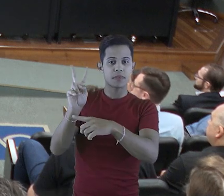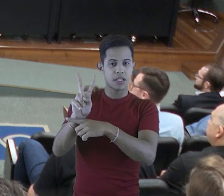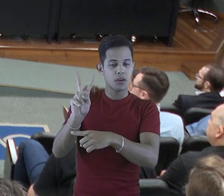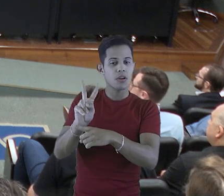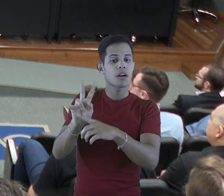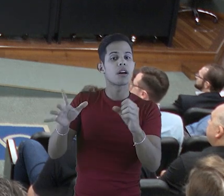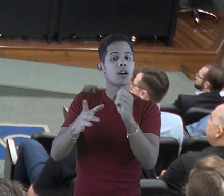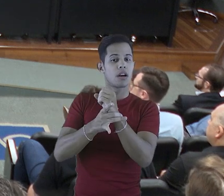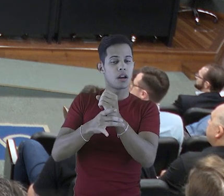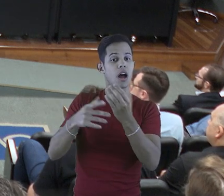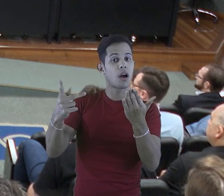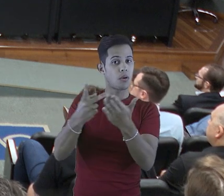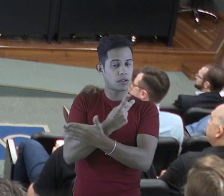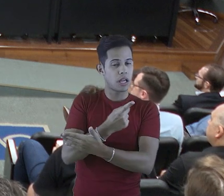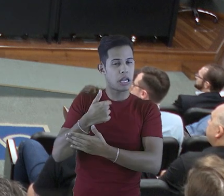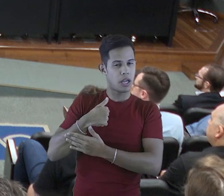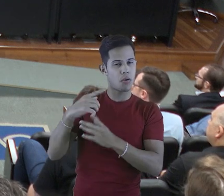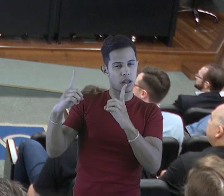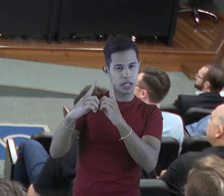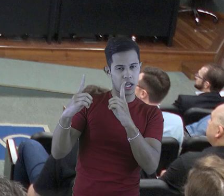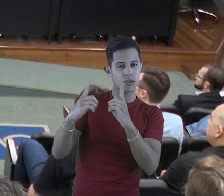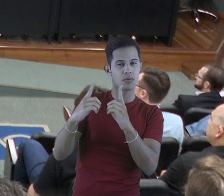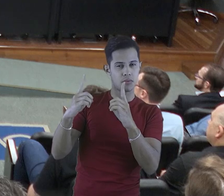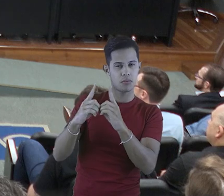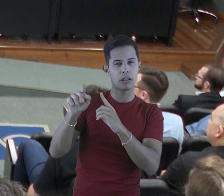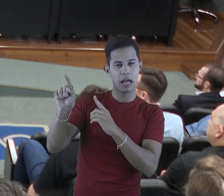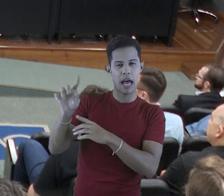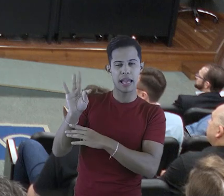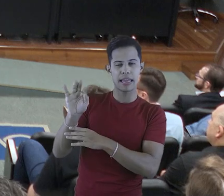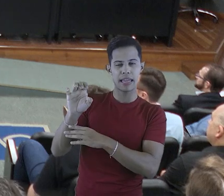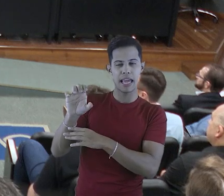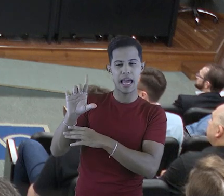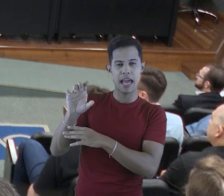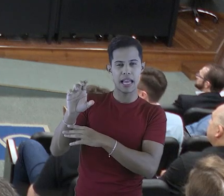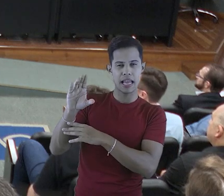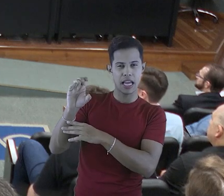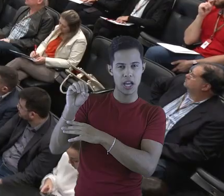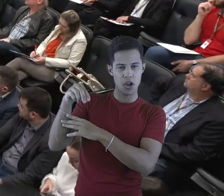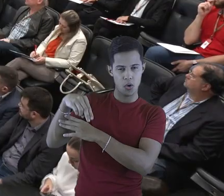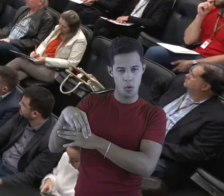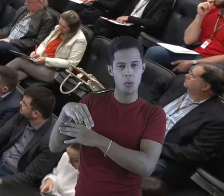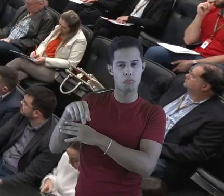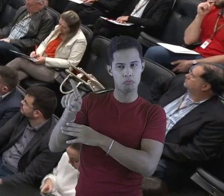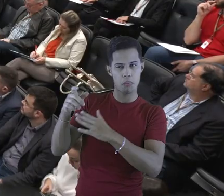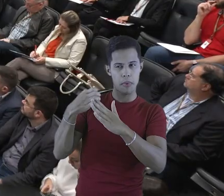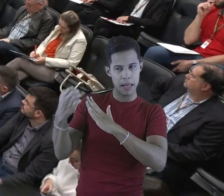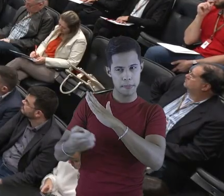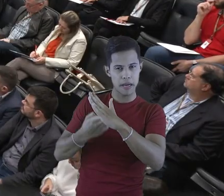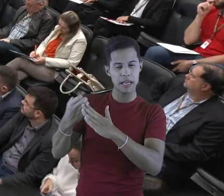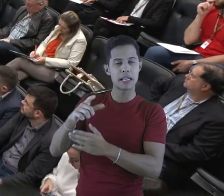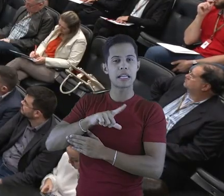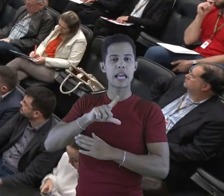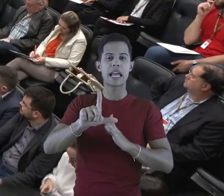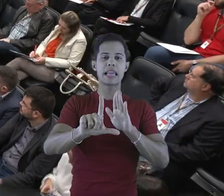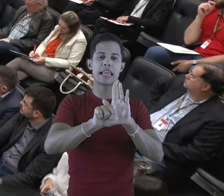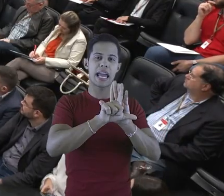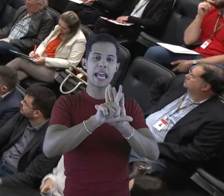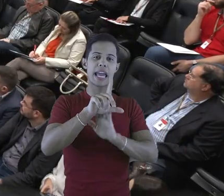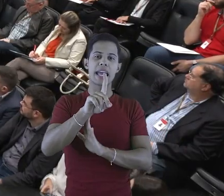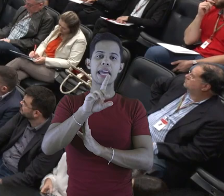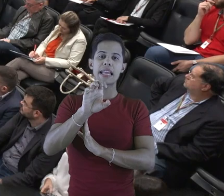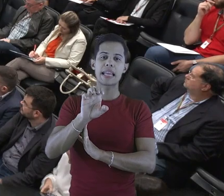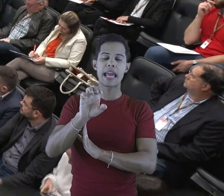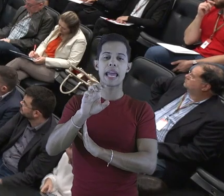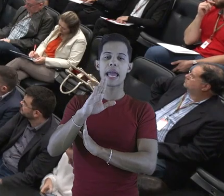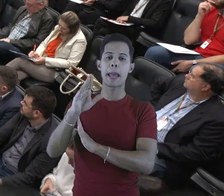no escritório uma grande empresa de telecom, e os incidentes sempre acontecem, e a lei de Murphy existe, quando a gente não quer.